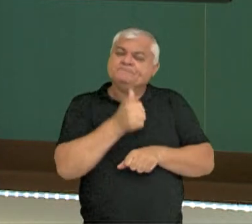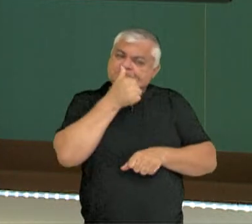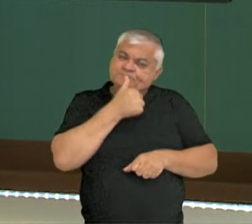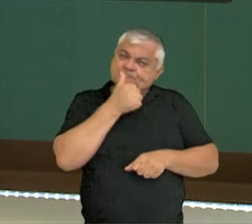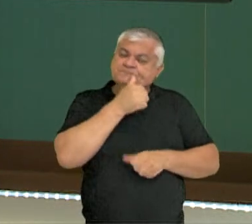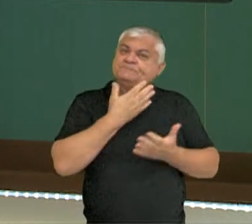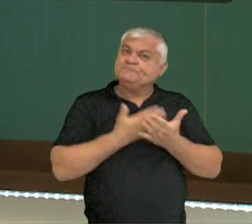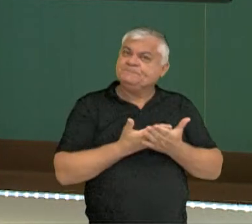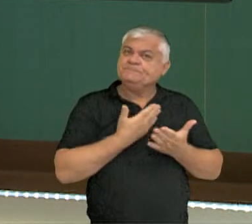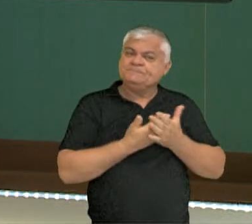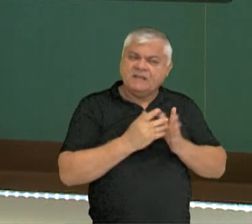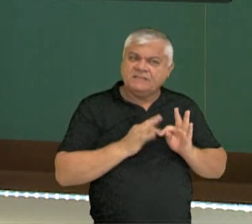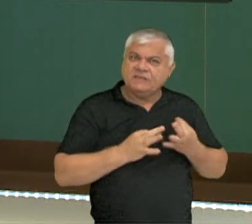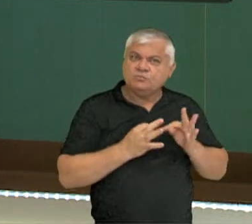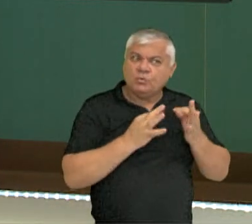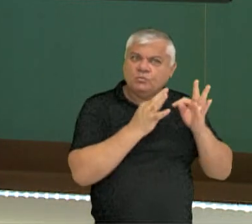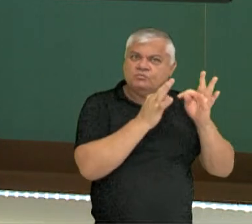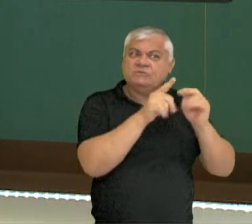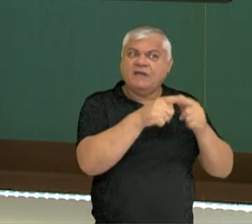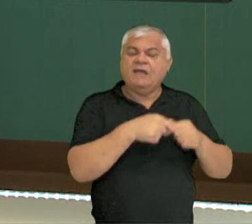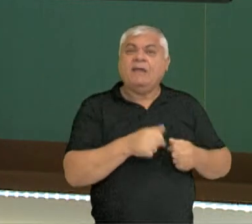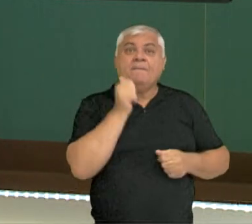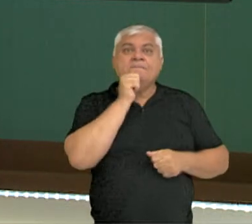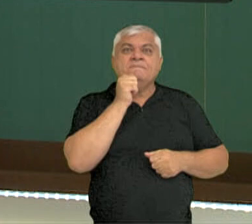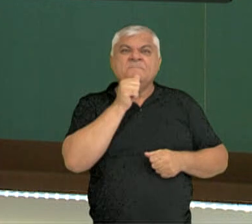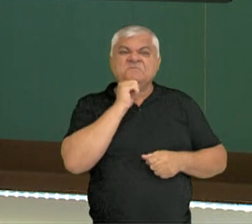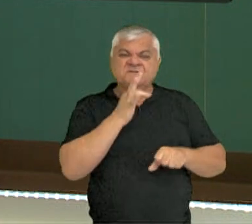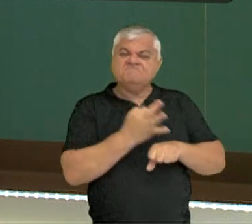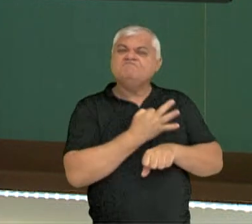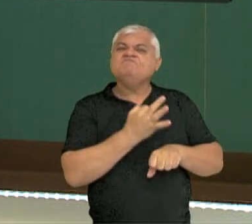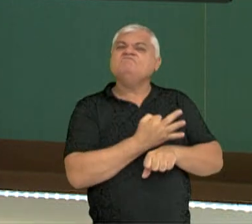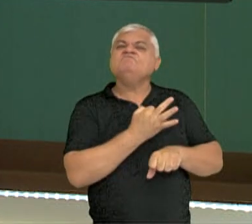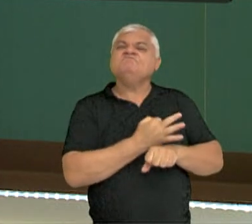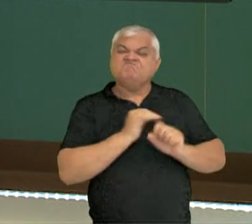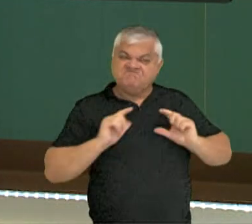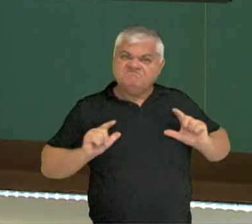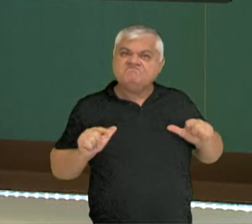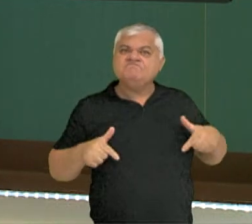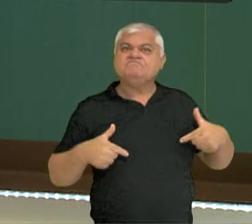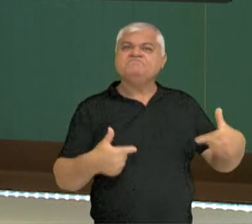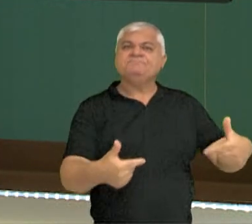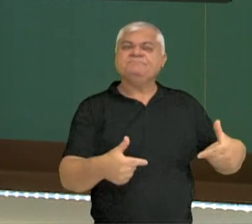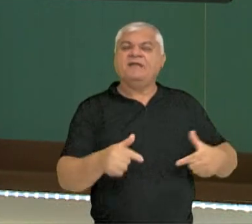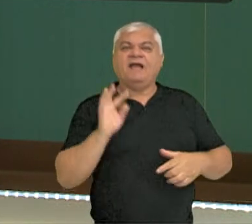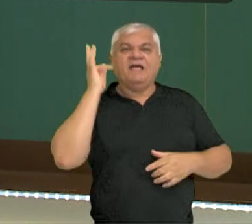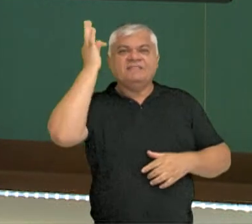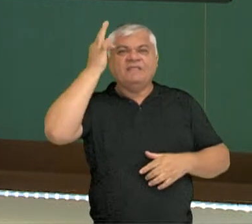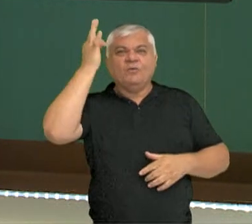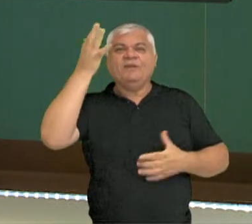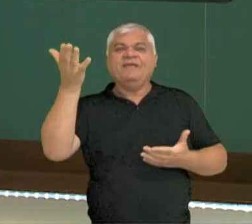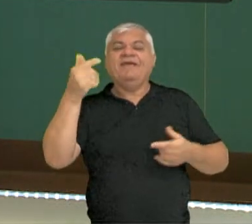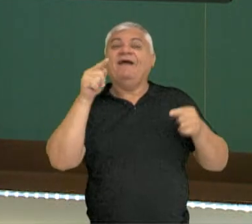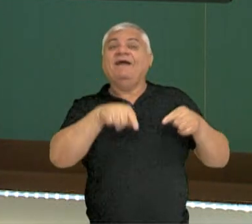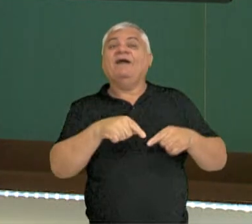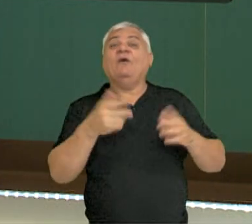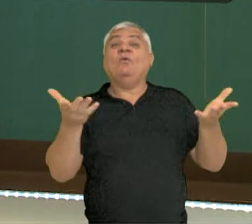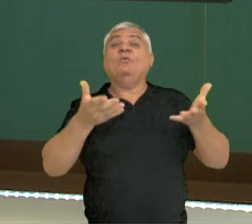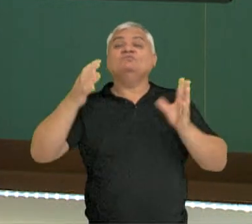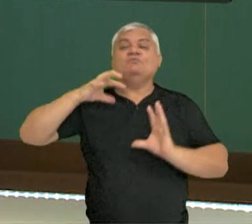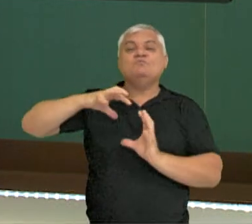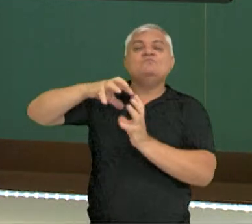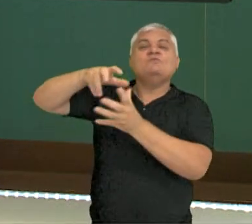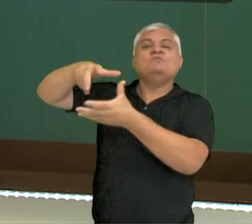comprovações e, graças a ela ser uma mulher muito guerreira e defender a sua teoria, hoje o mundo,